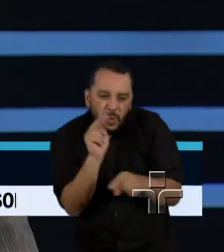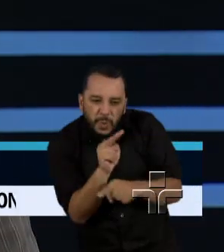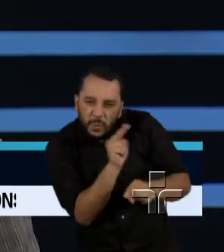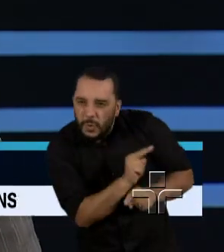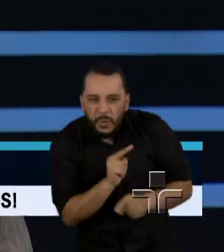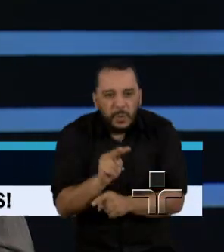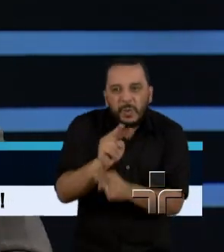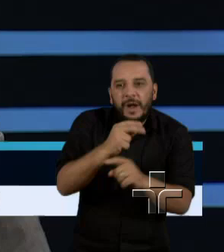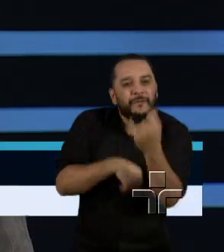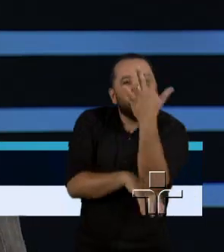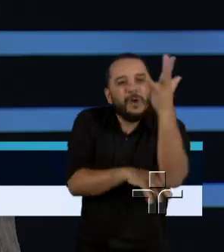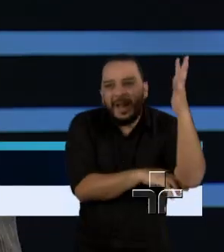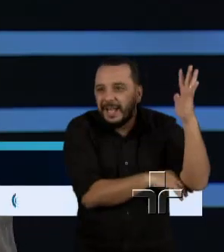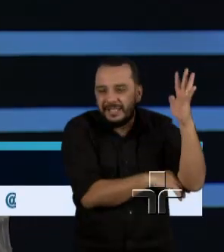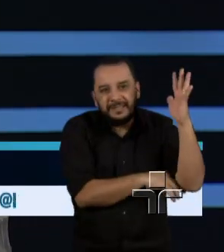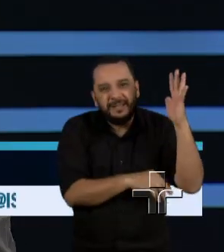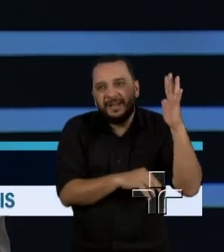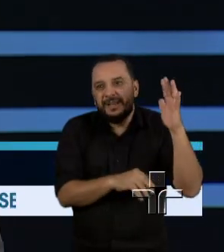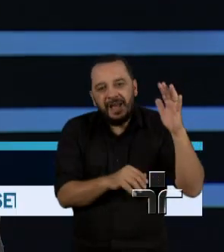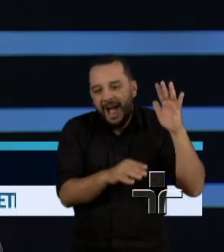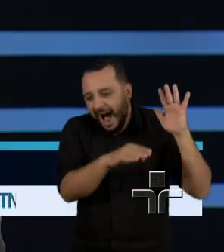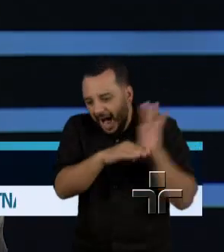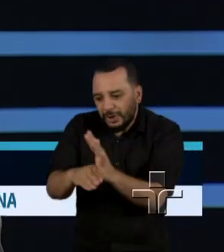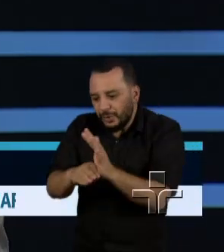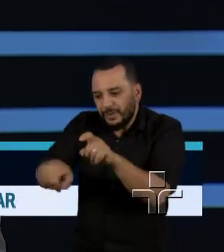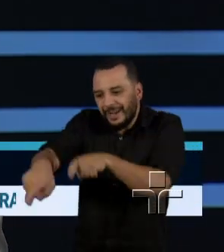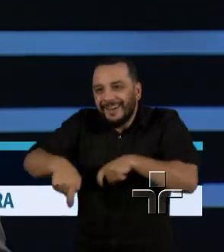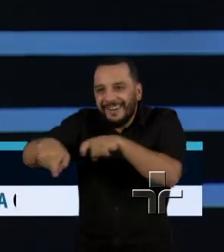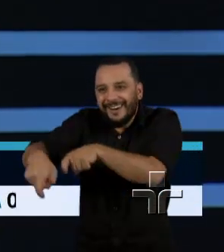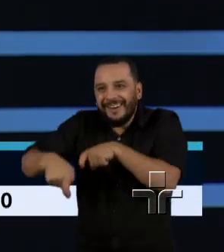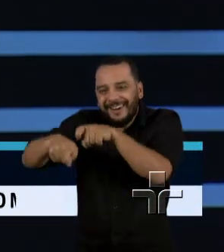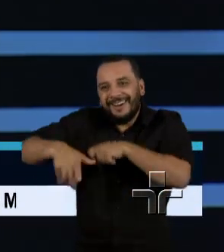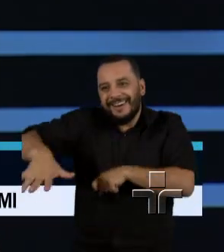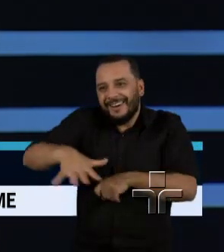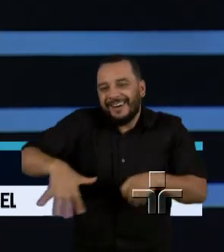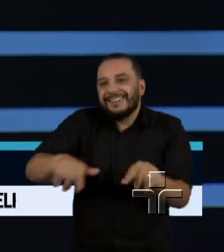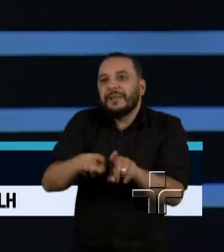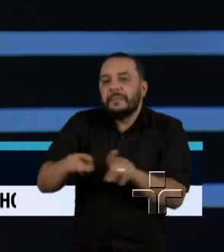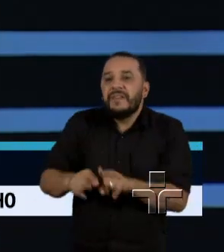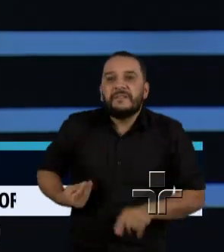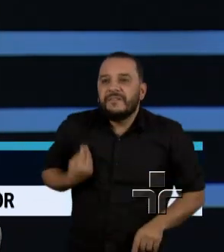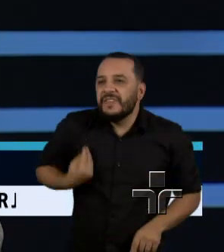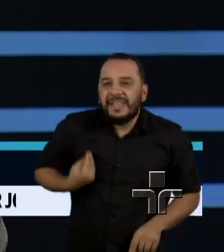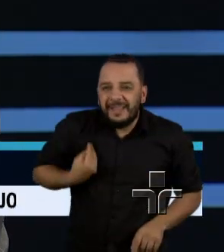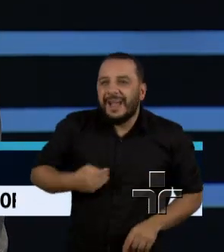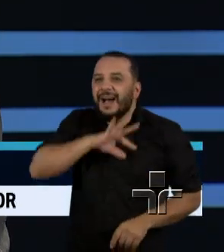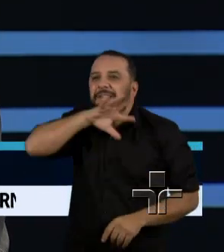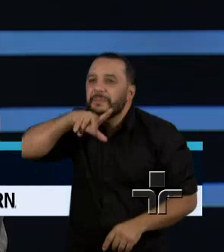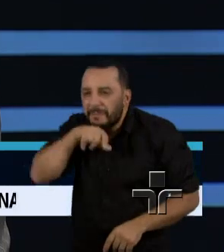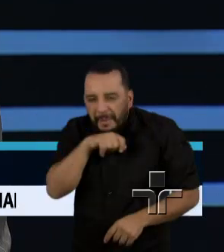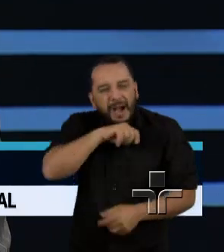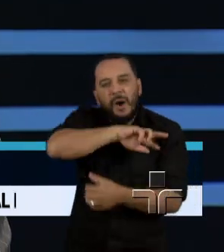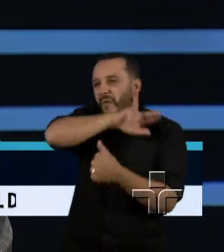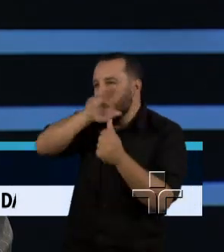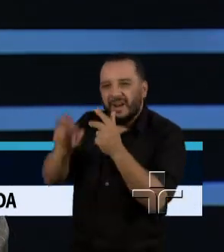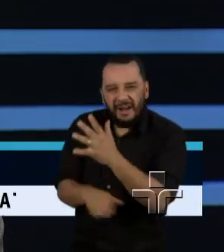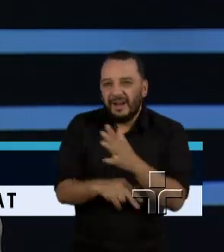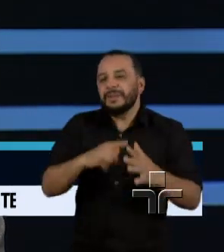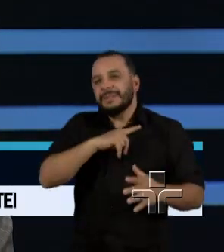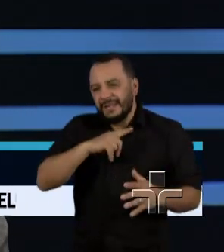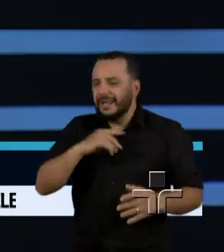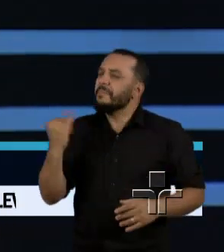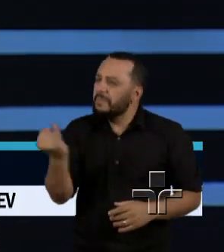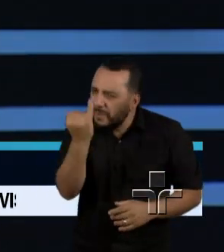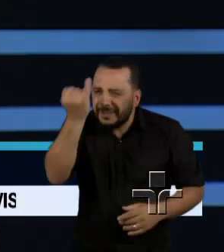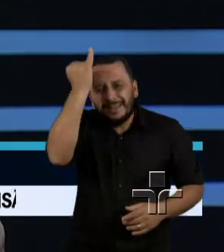é importante para melhorar isso. A biodiversidade, como você falou, é importantíssima para a economia desse